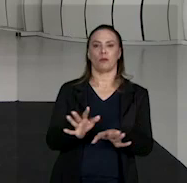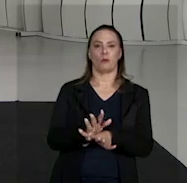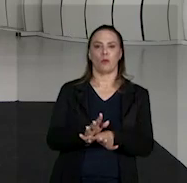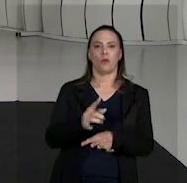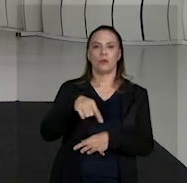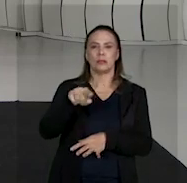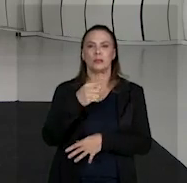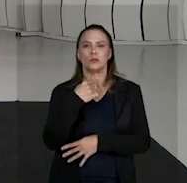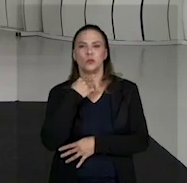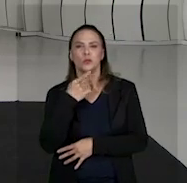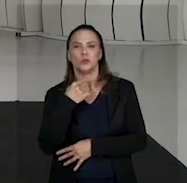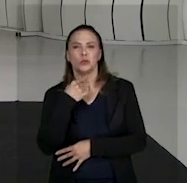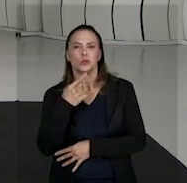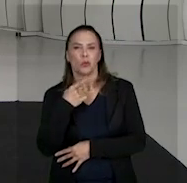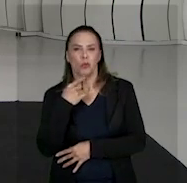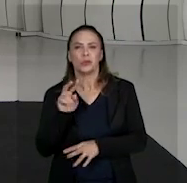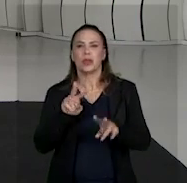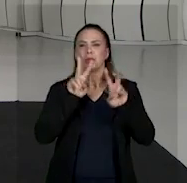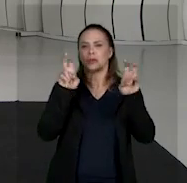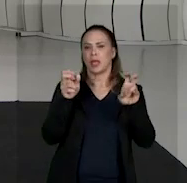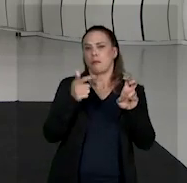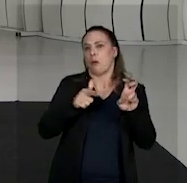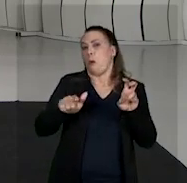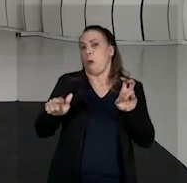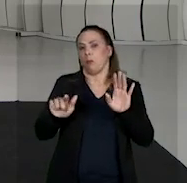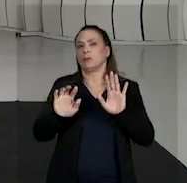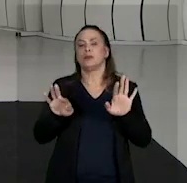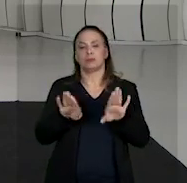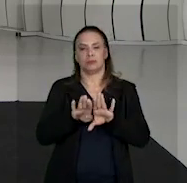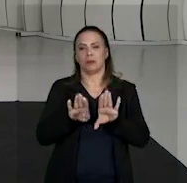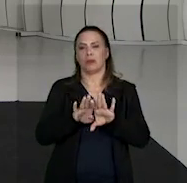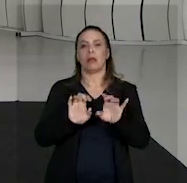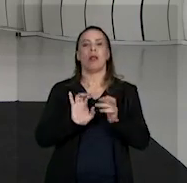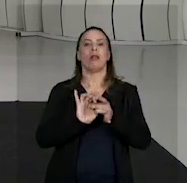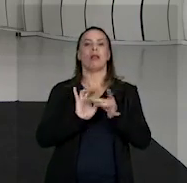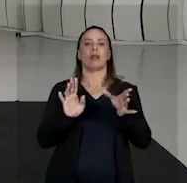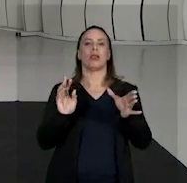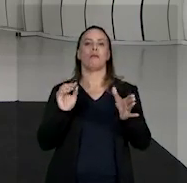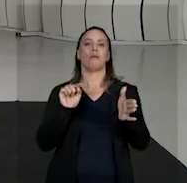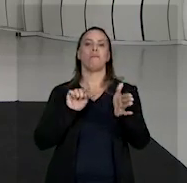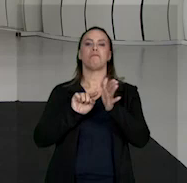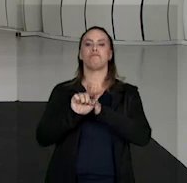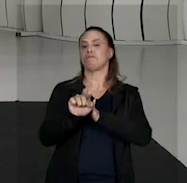com relação a essa e demais aulas, mande sua dúvida pra gente. Estamos aqui